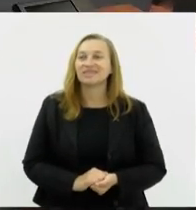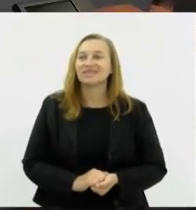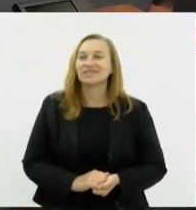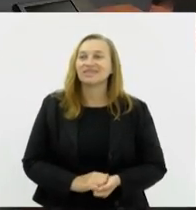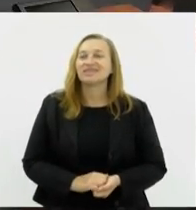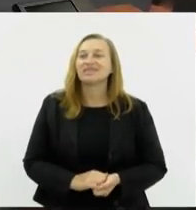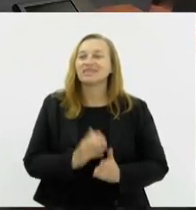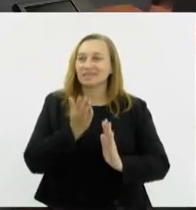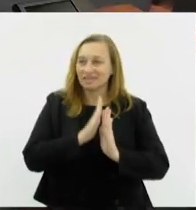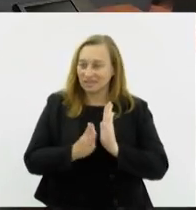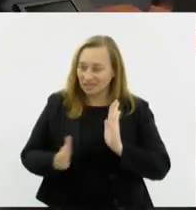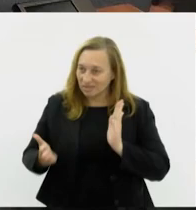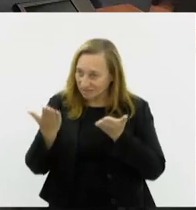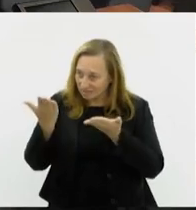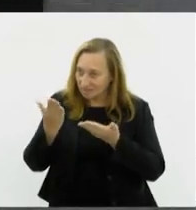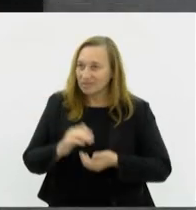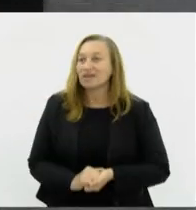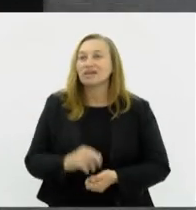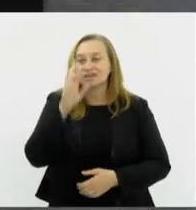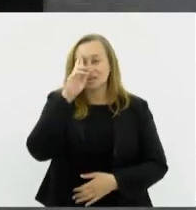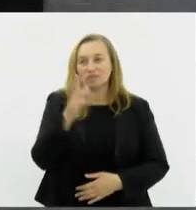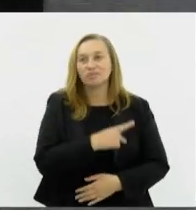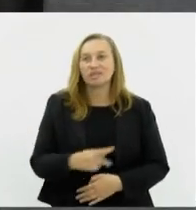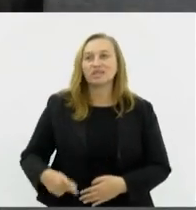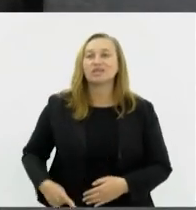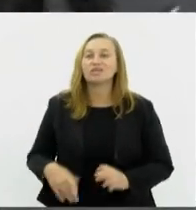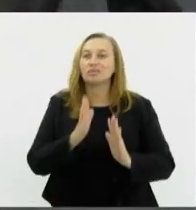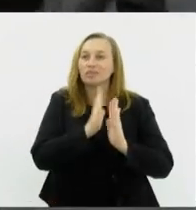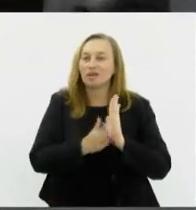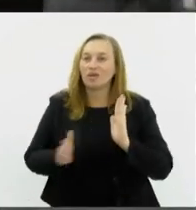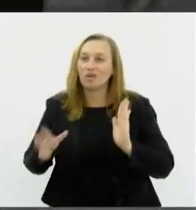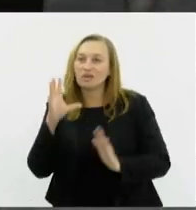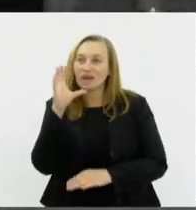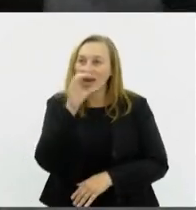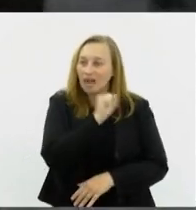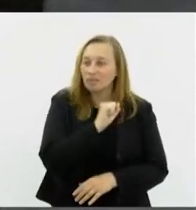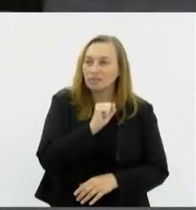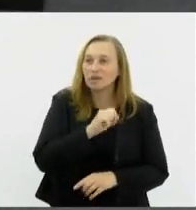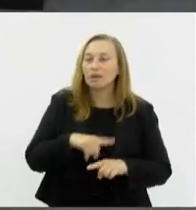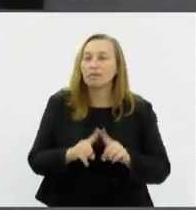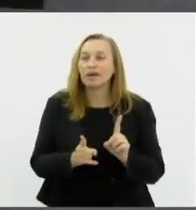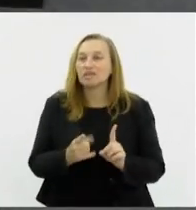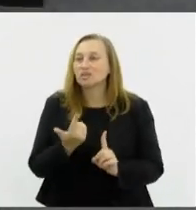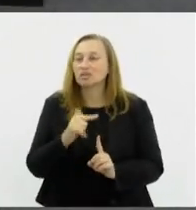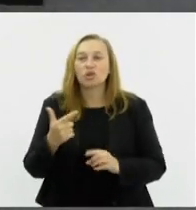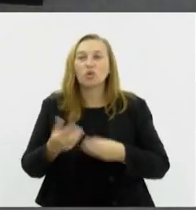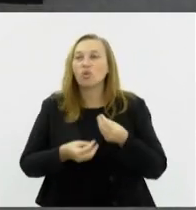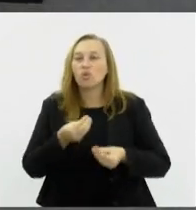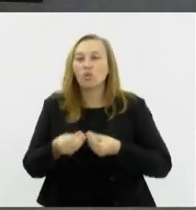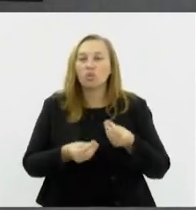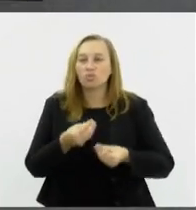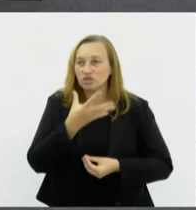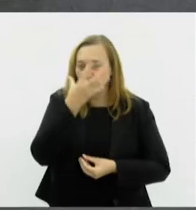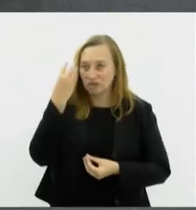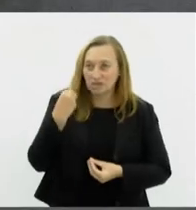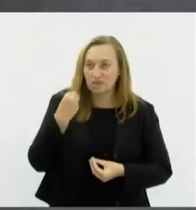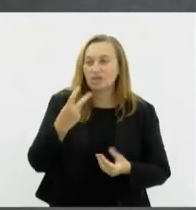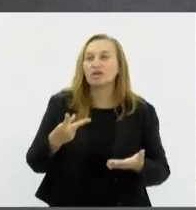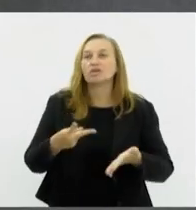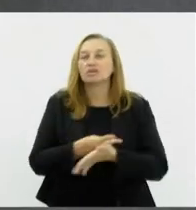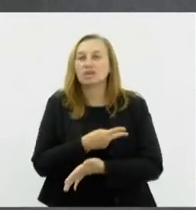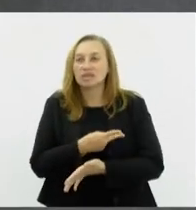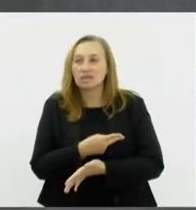Seu pela ordem, por favor. Presidente, pela ordem aqui, é bem rápido, mas a gente não tem como deixar passar em branco, né, o que